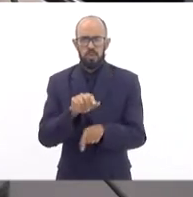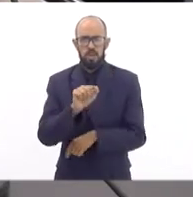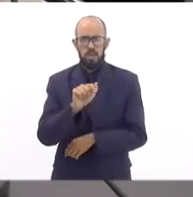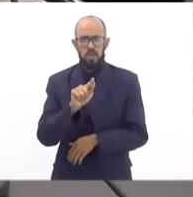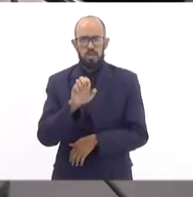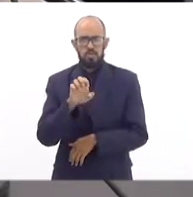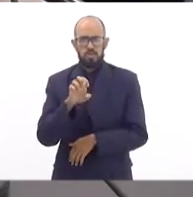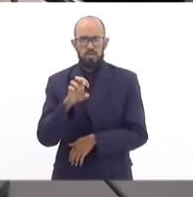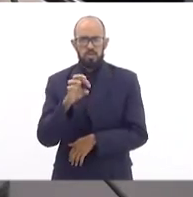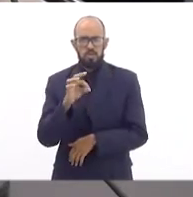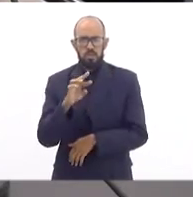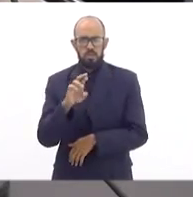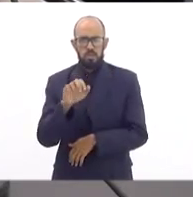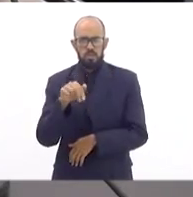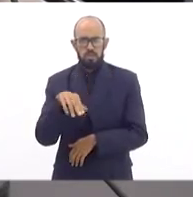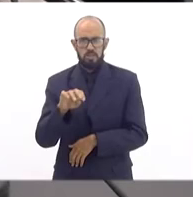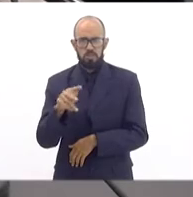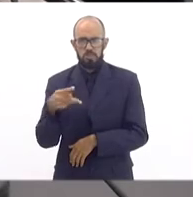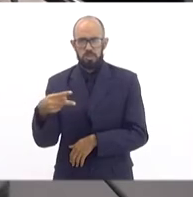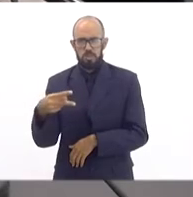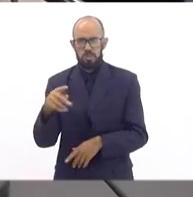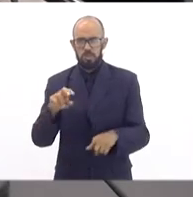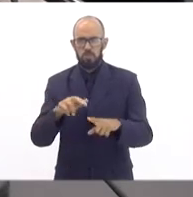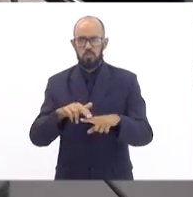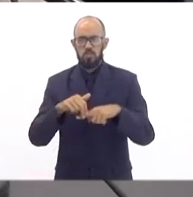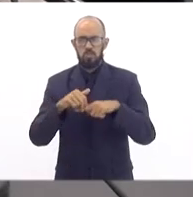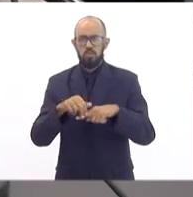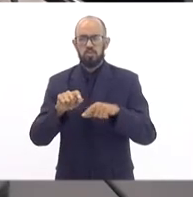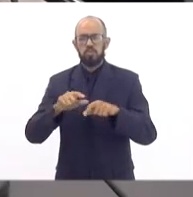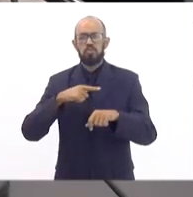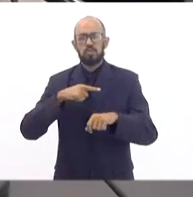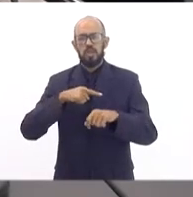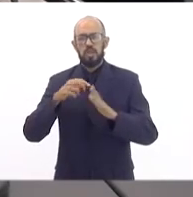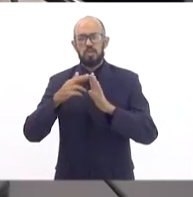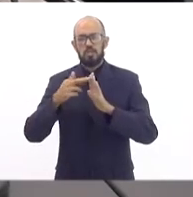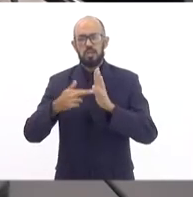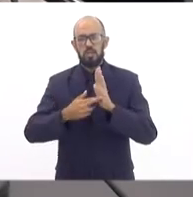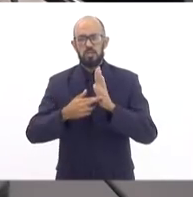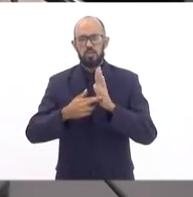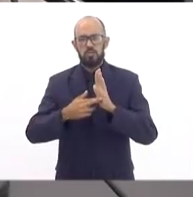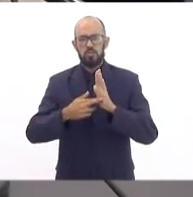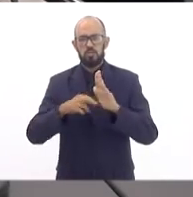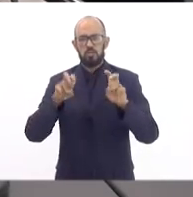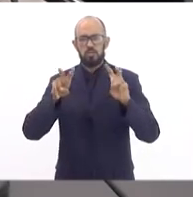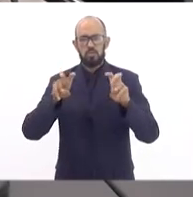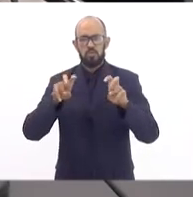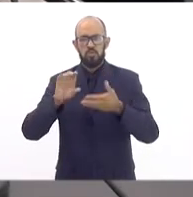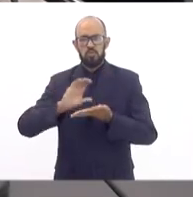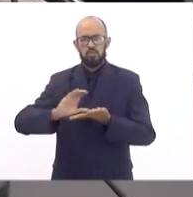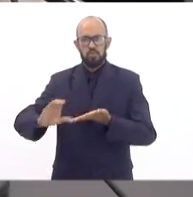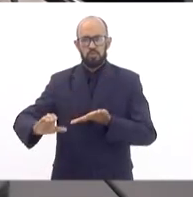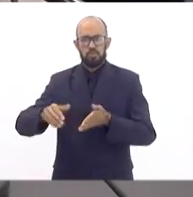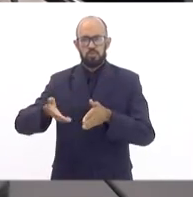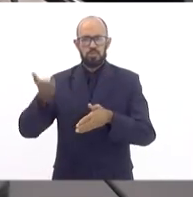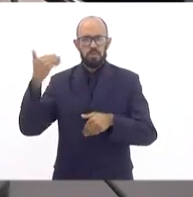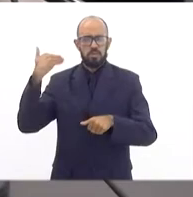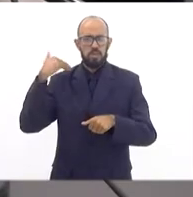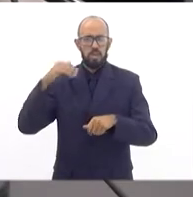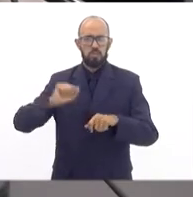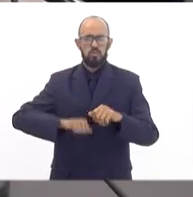Então, com base nisso, tem esses relatórios. Então, assim, sobre os investimentos passados, o Estado ainda